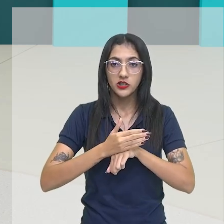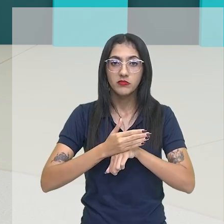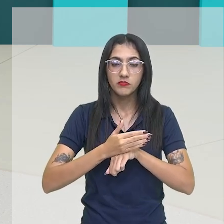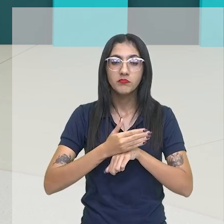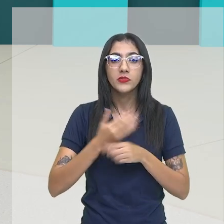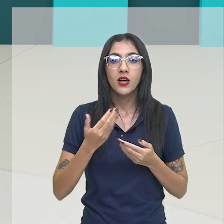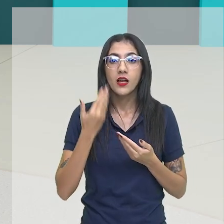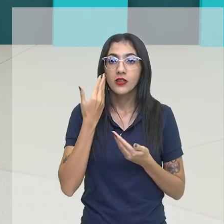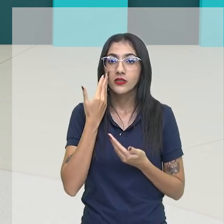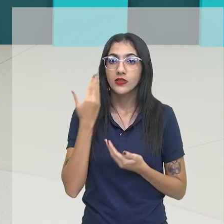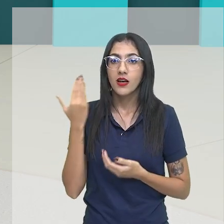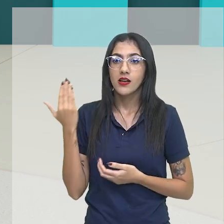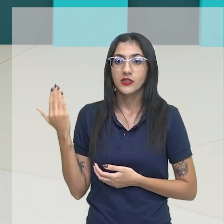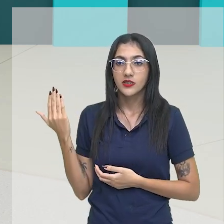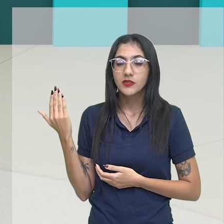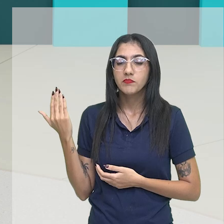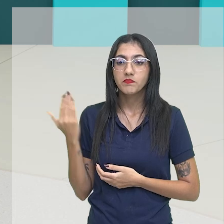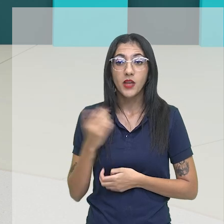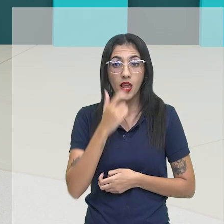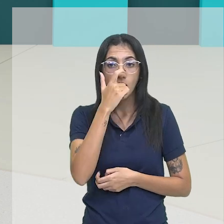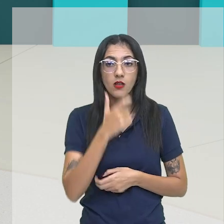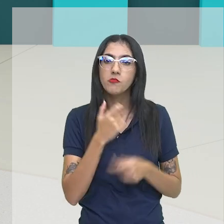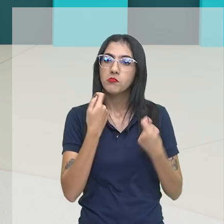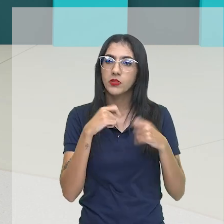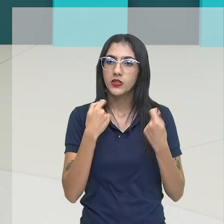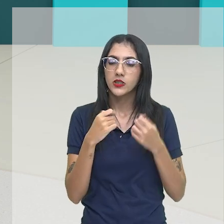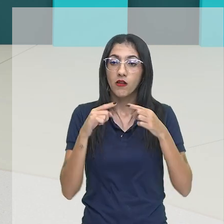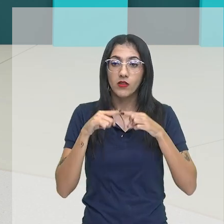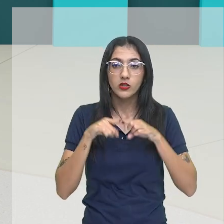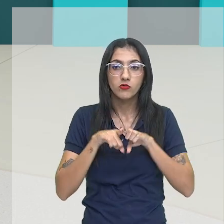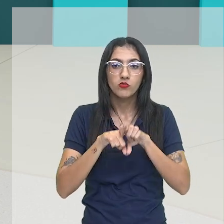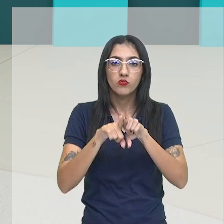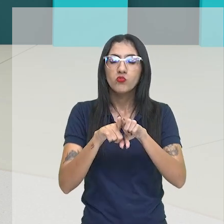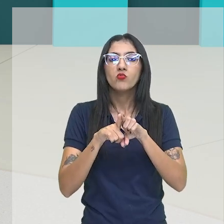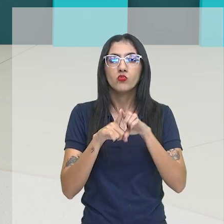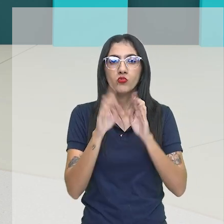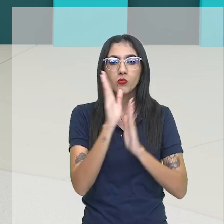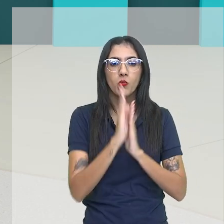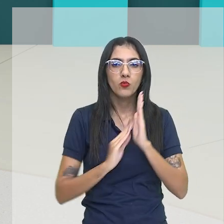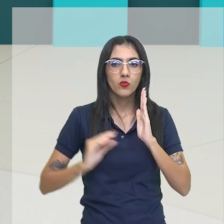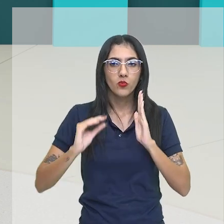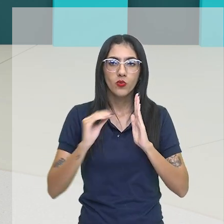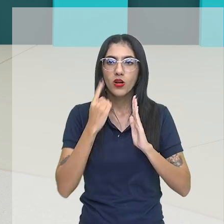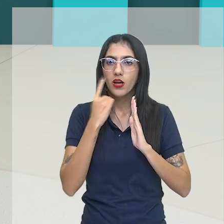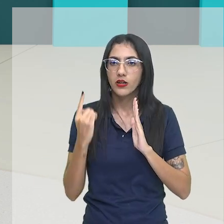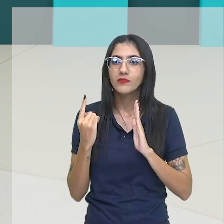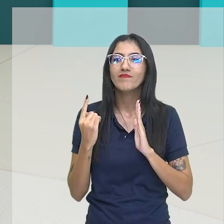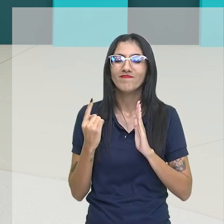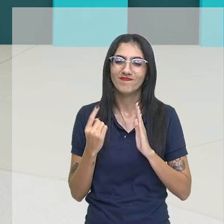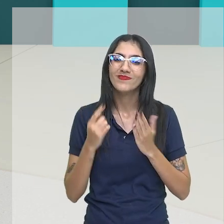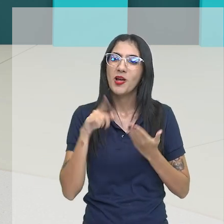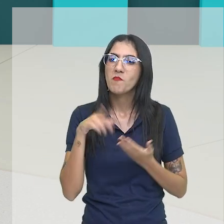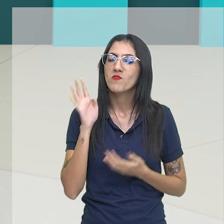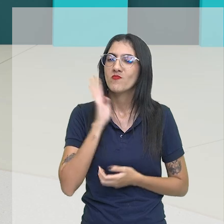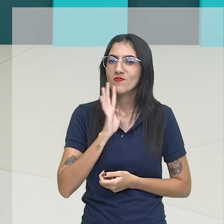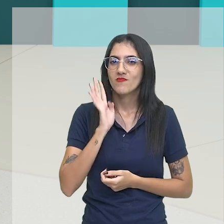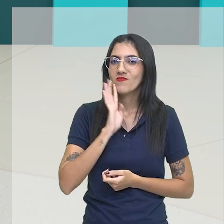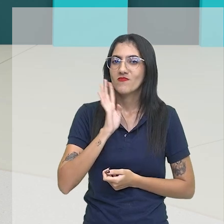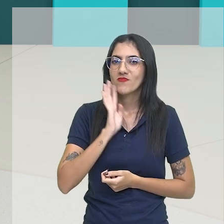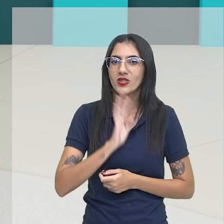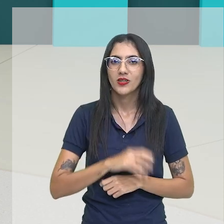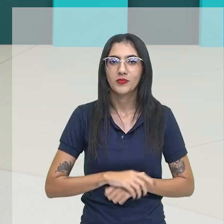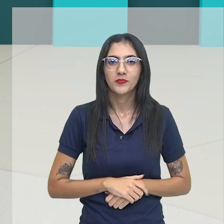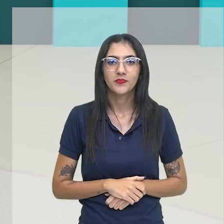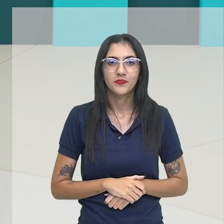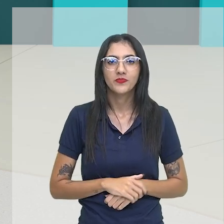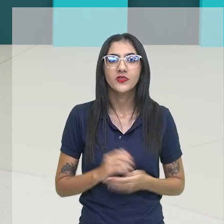nesse caso, eu terei que estar fazendo junto com ela os exercícios propostos. Isso é muito legal. Isso tudo